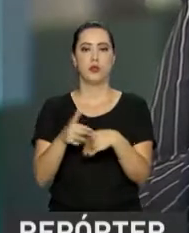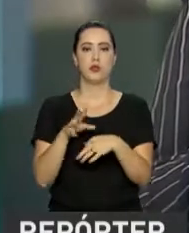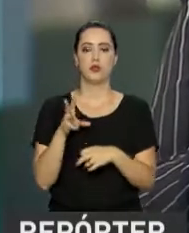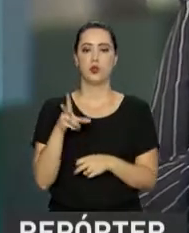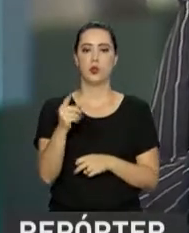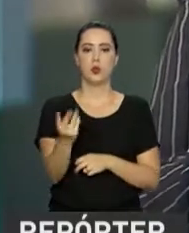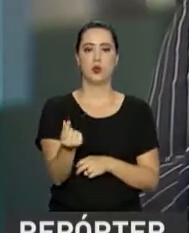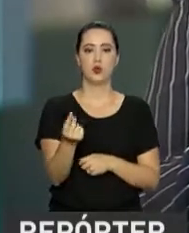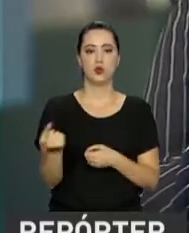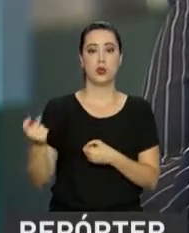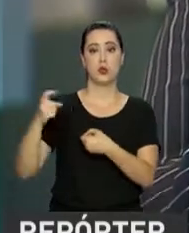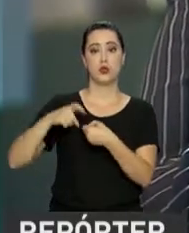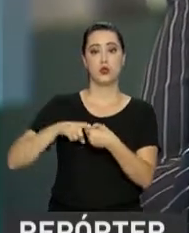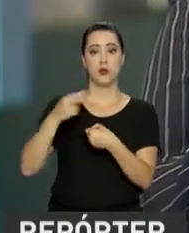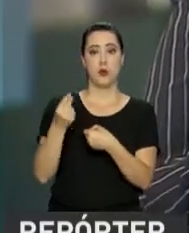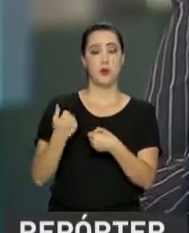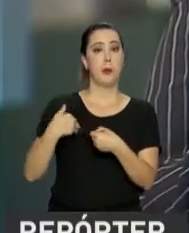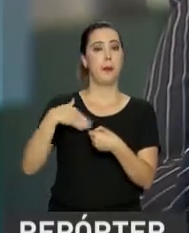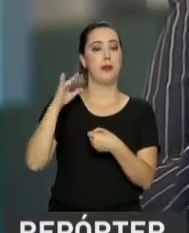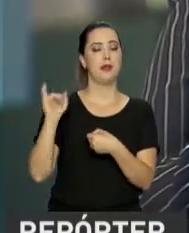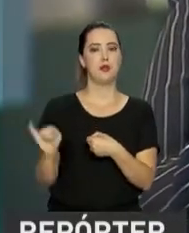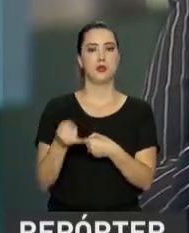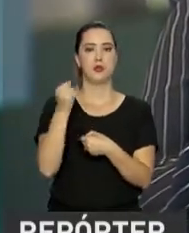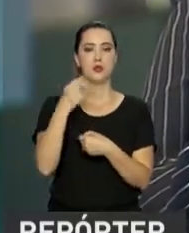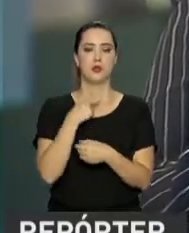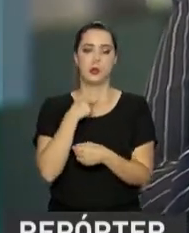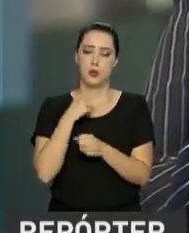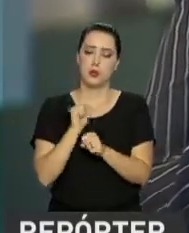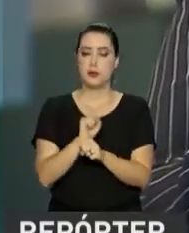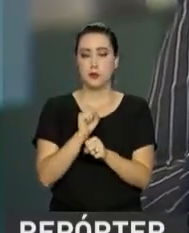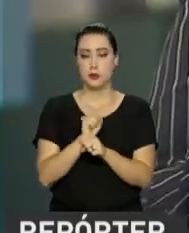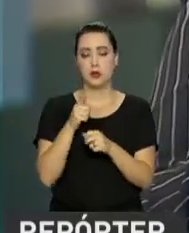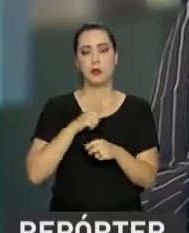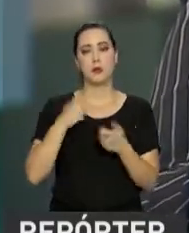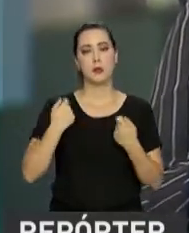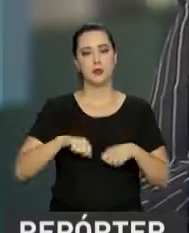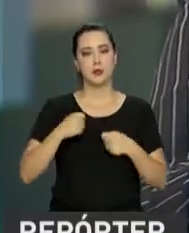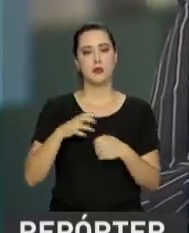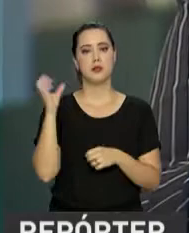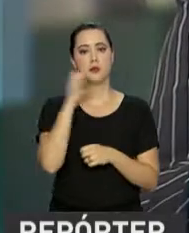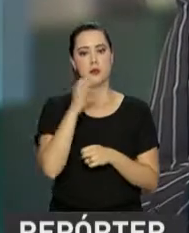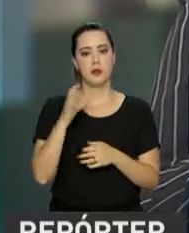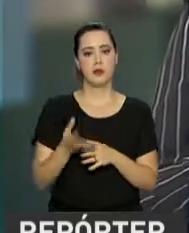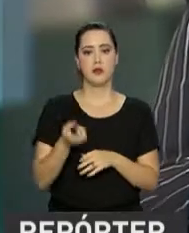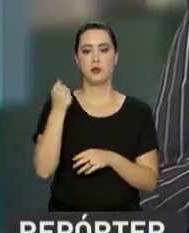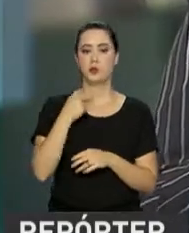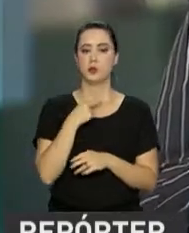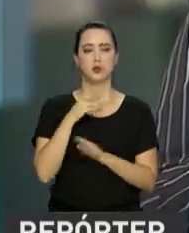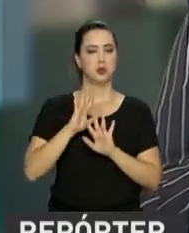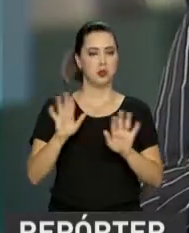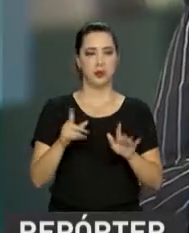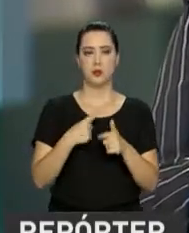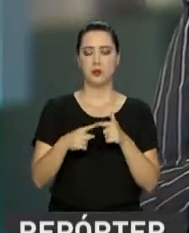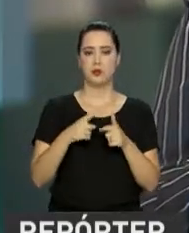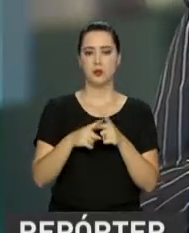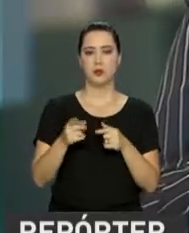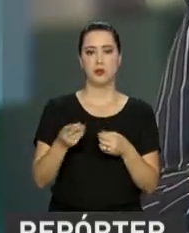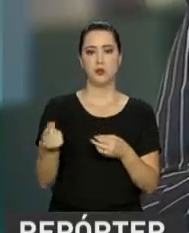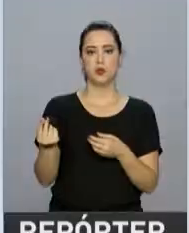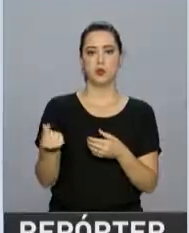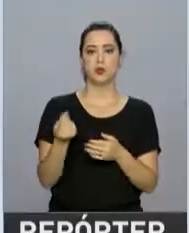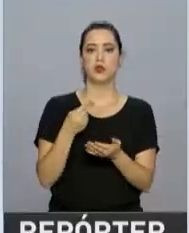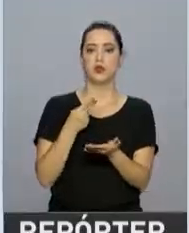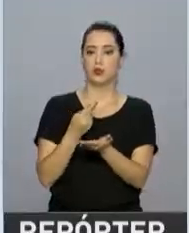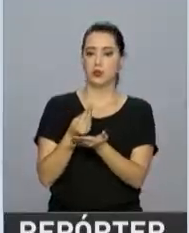todo o dinheiro de volta mas os juros agora se você não puder esperar tiver que fazer logo esses aqui não tem problema o dinheiro é seu